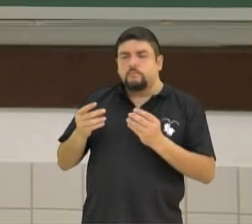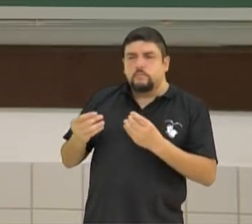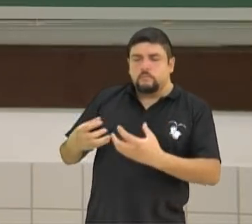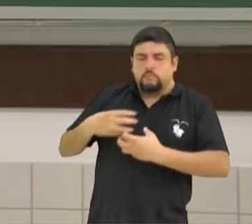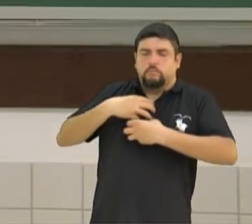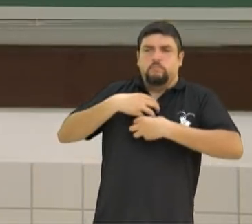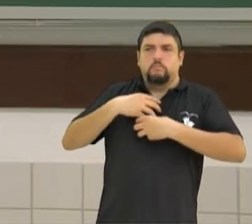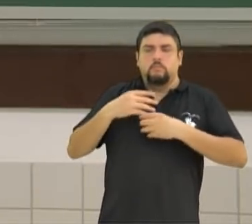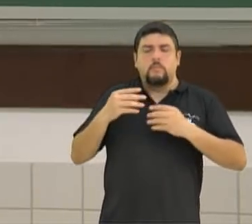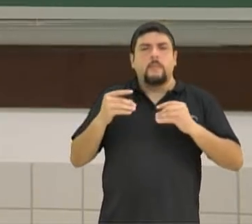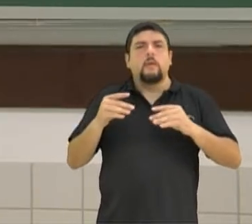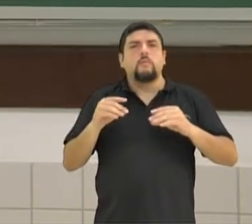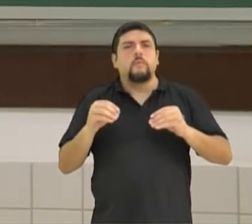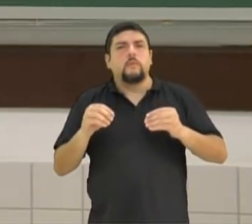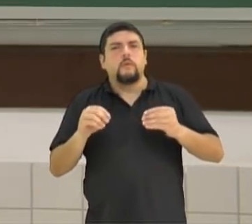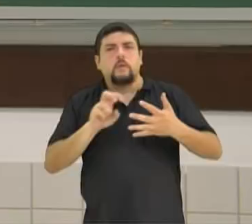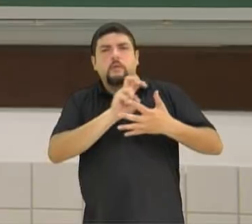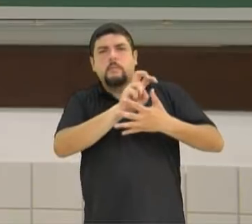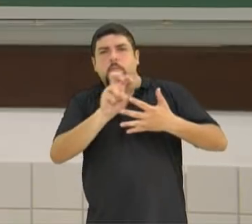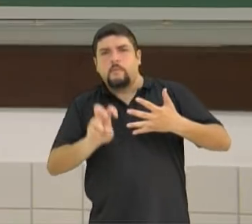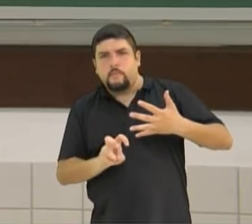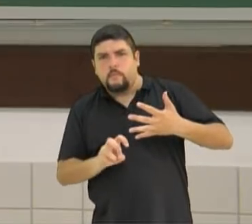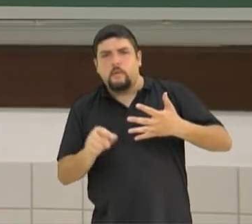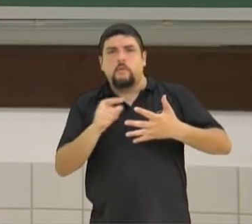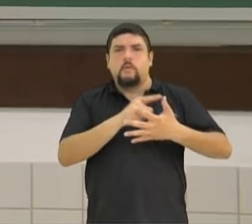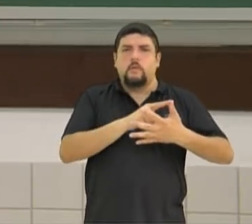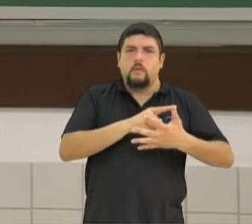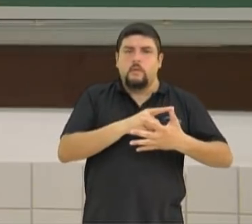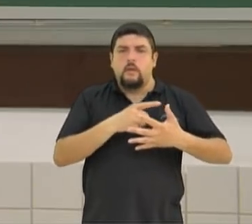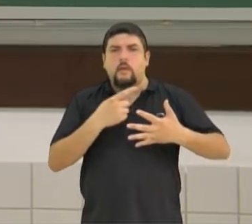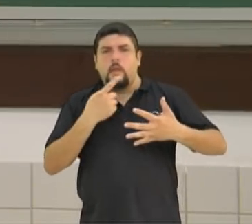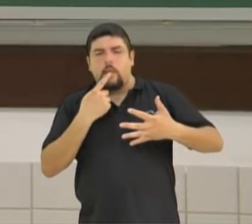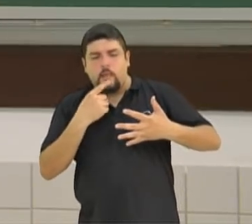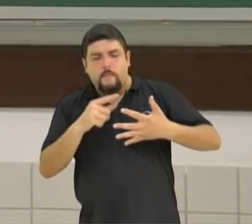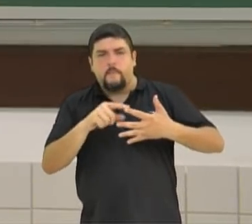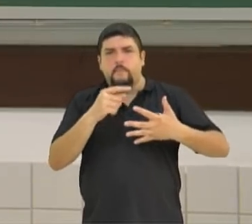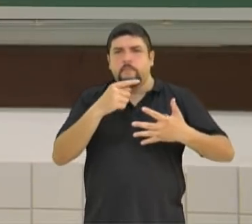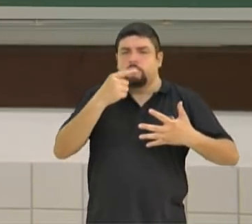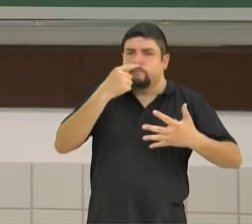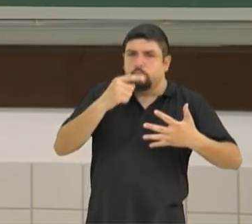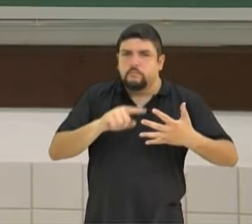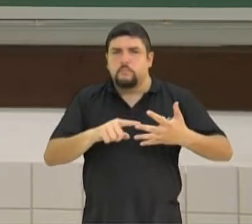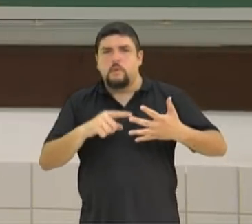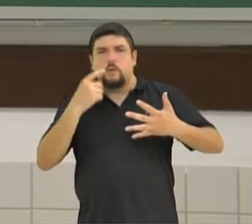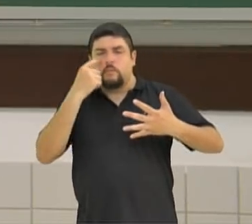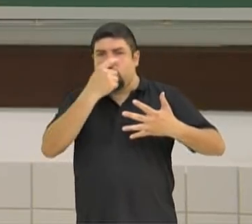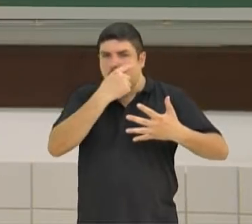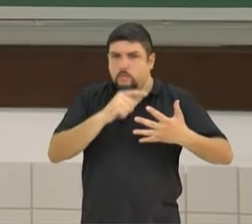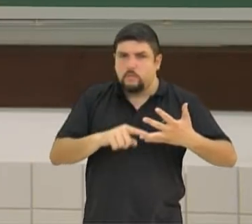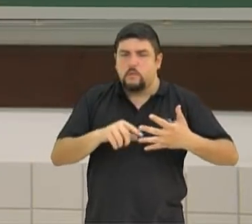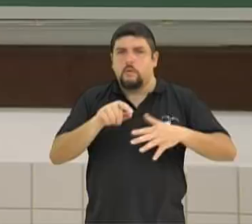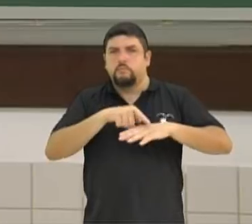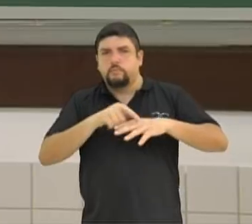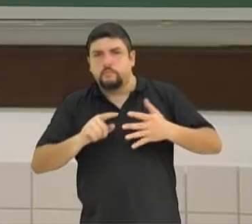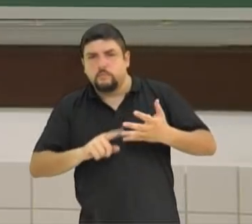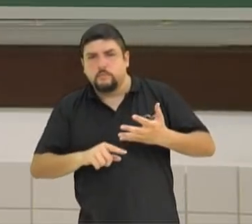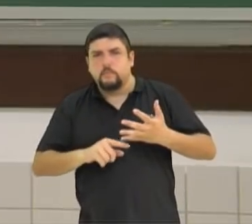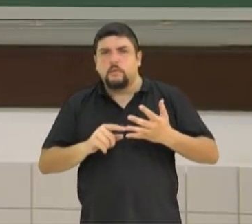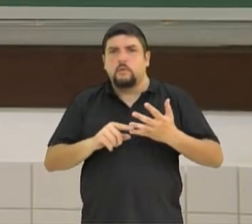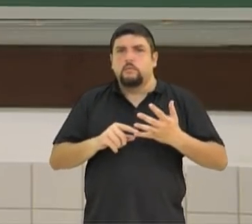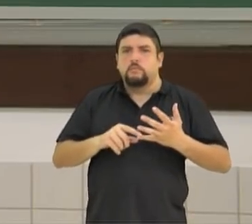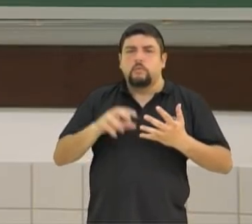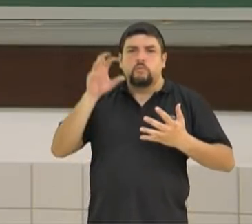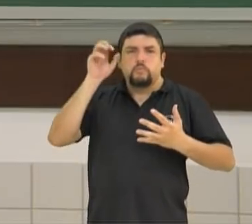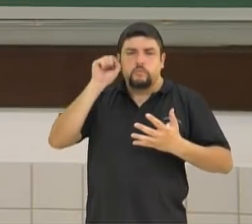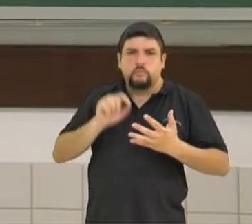né? Que são tato, olfato, audição, visão e paladar. Então, quando ele diz a expressão ali coração amargo, o coração